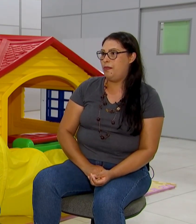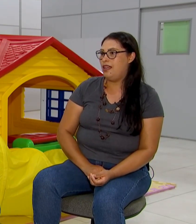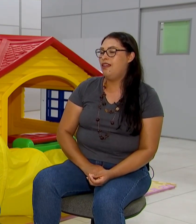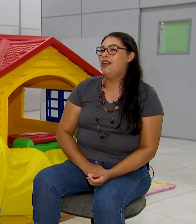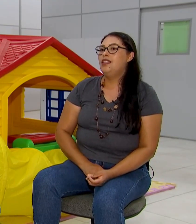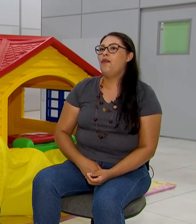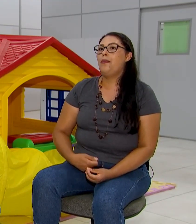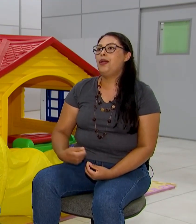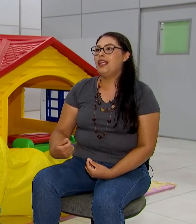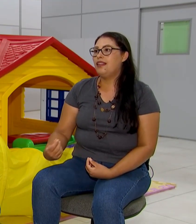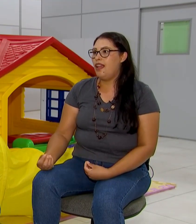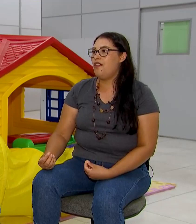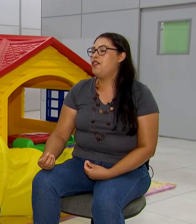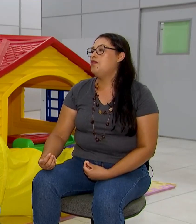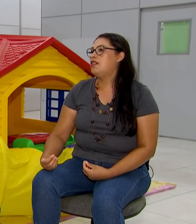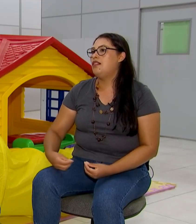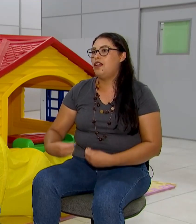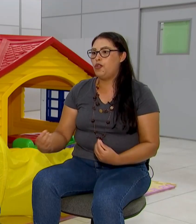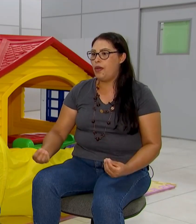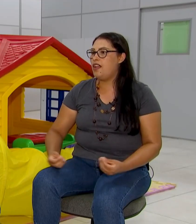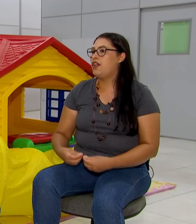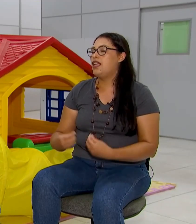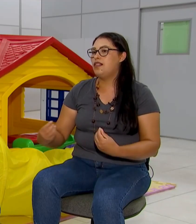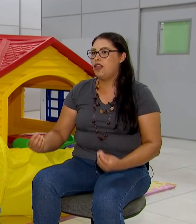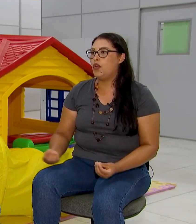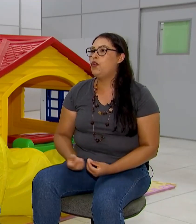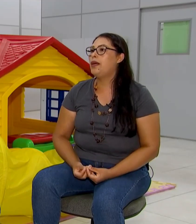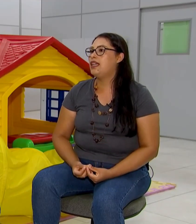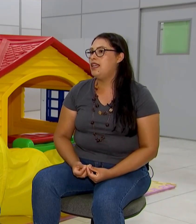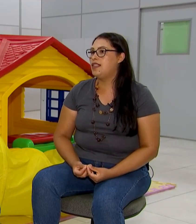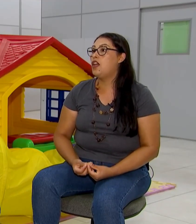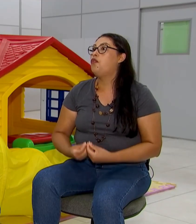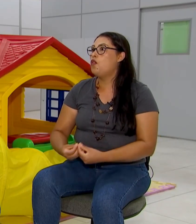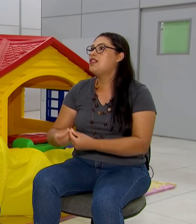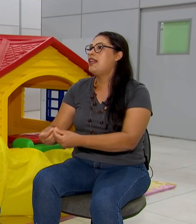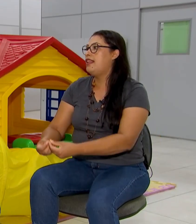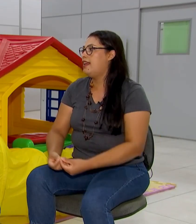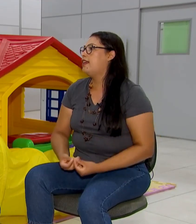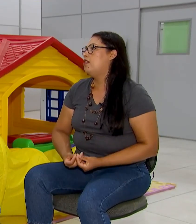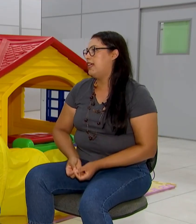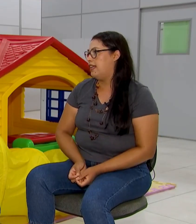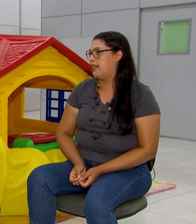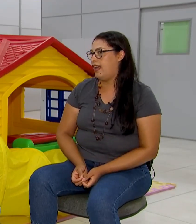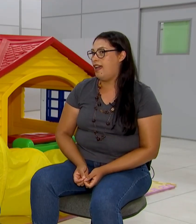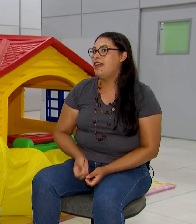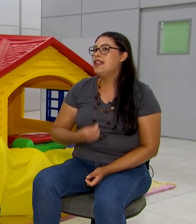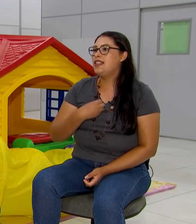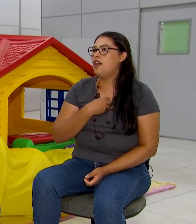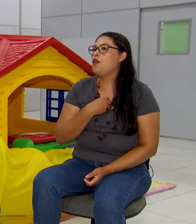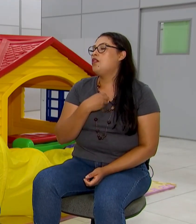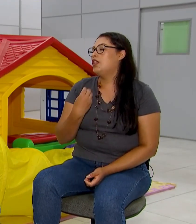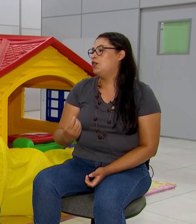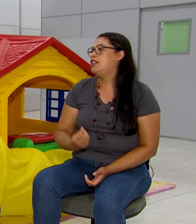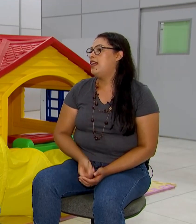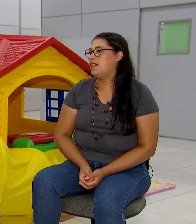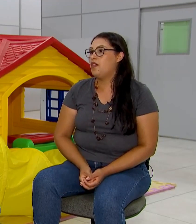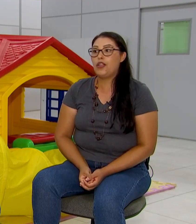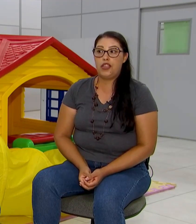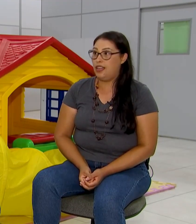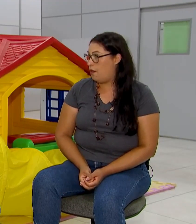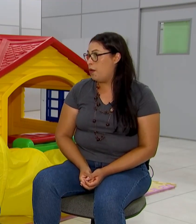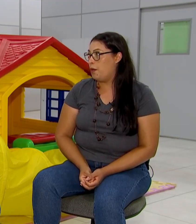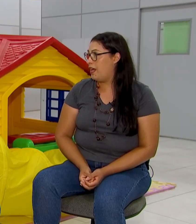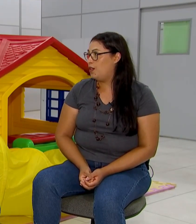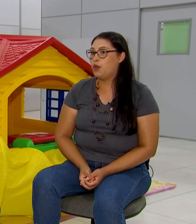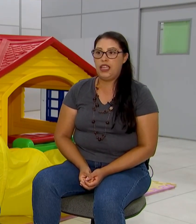mais firme. Não é porque teve um desentendimento, a criança entrou numa crise, que eu vou ceder aquilo que ela quer, se eu, enquanto adulto da